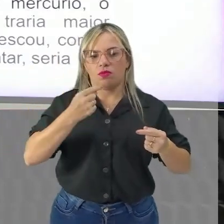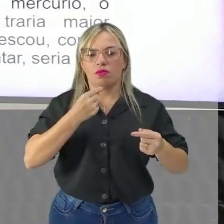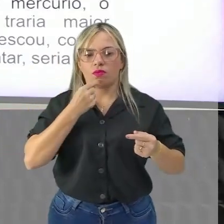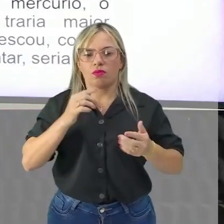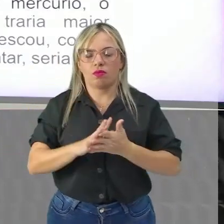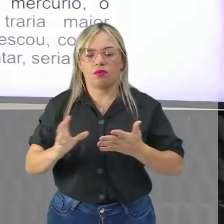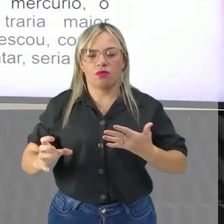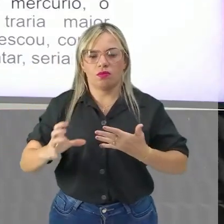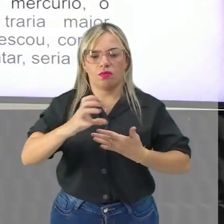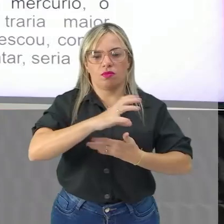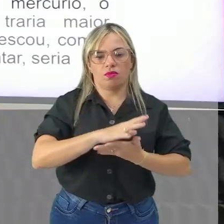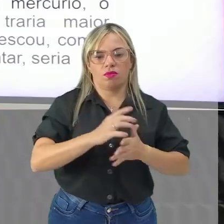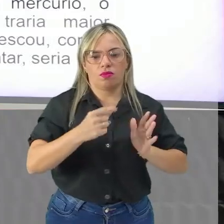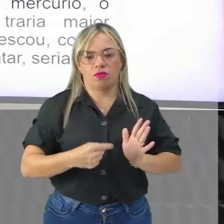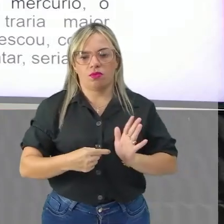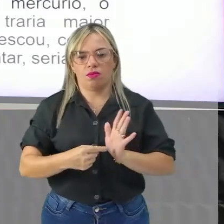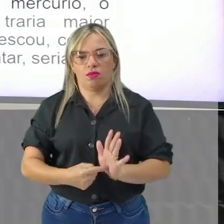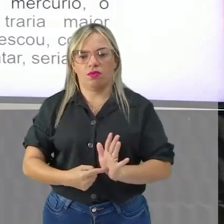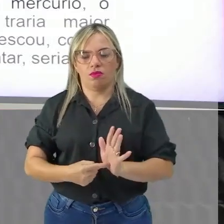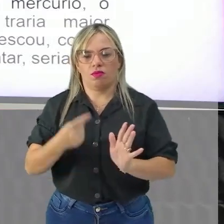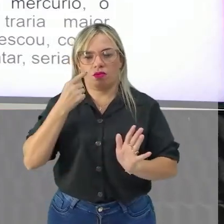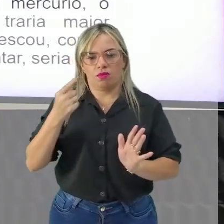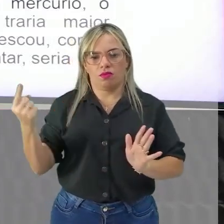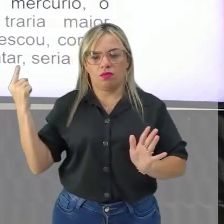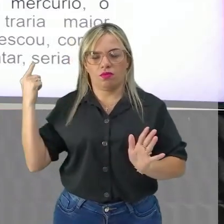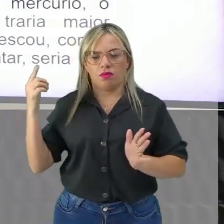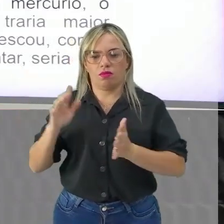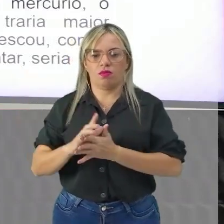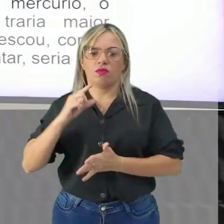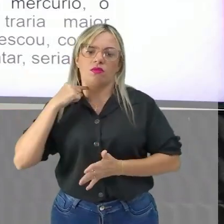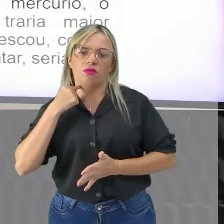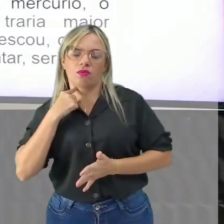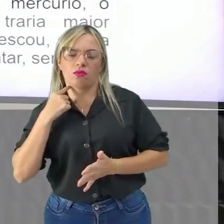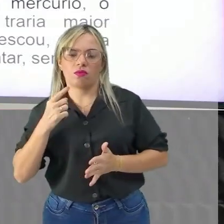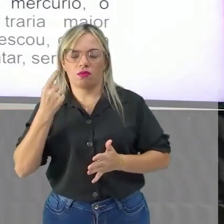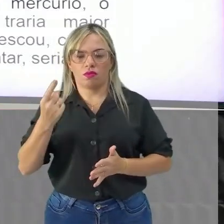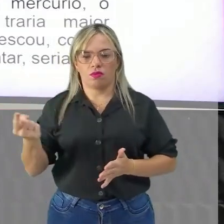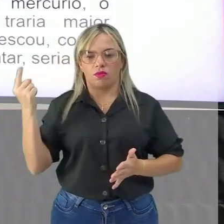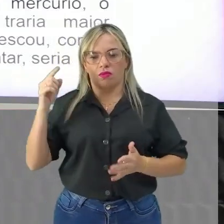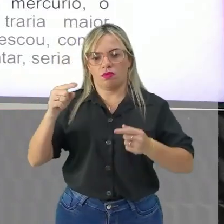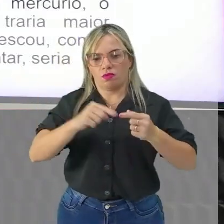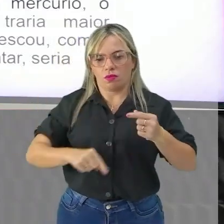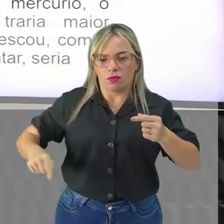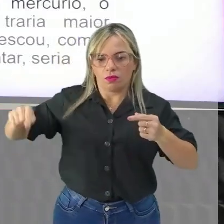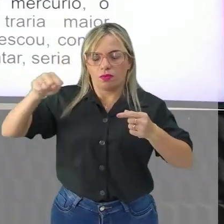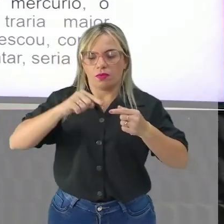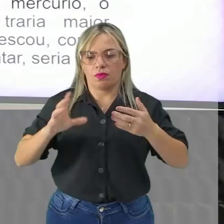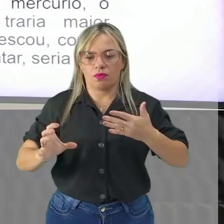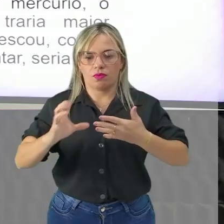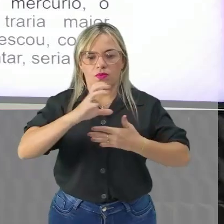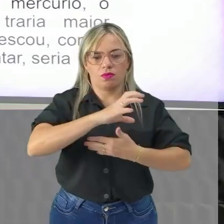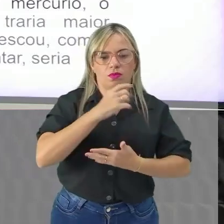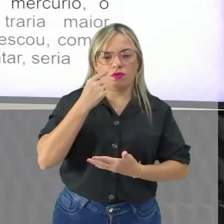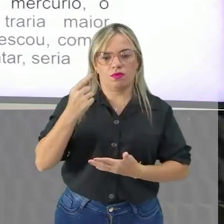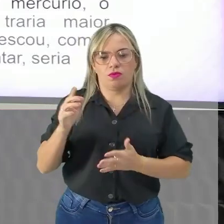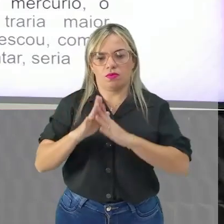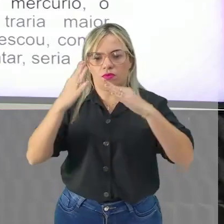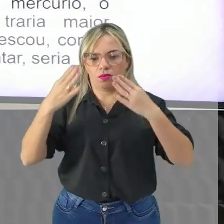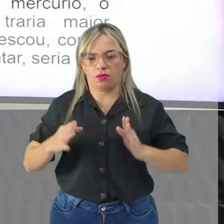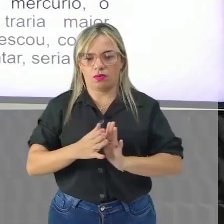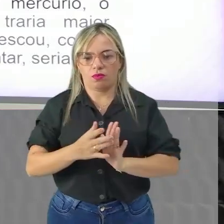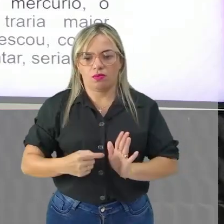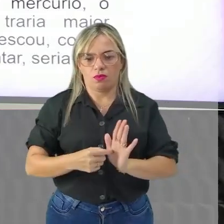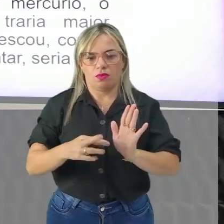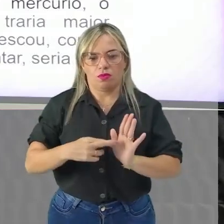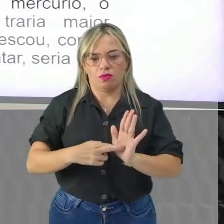alimentar para mostrar esse movimento da contaminação, né? Andando dentro dessa cadeia. Analisando o esquema que